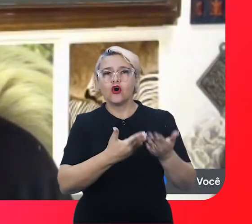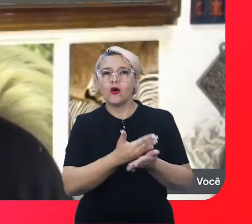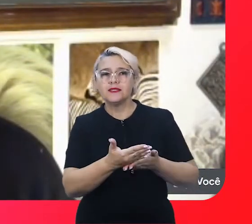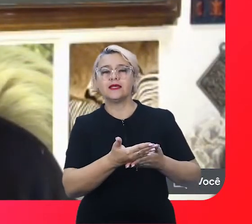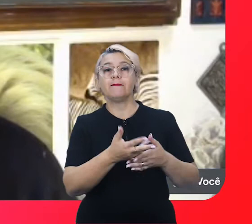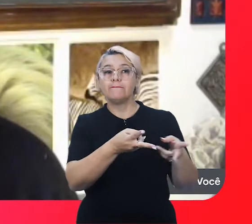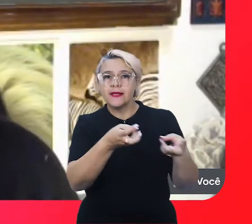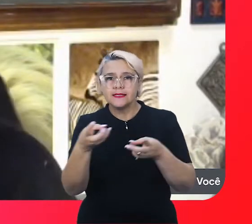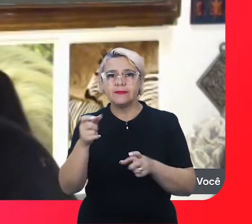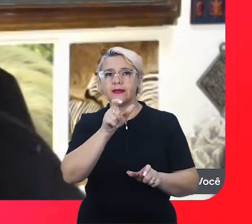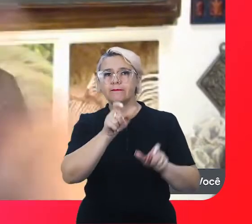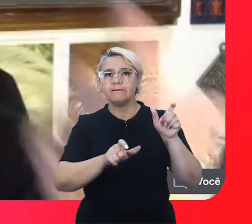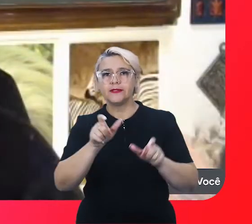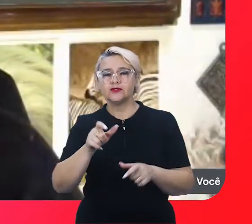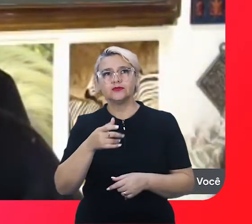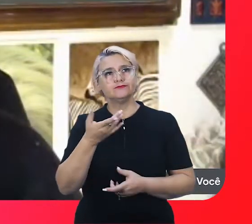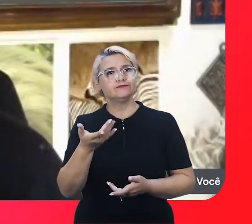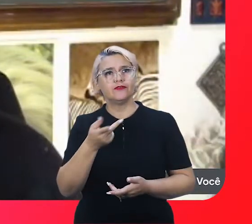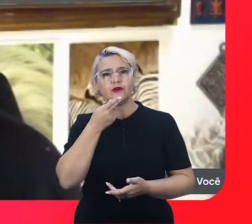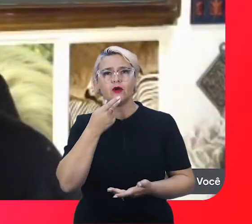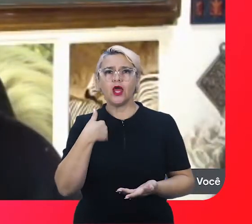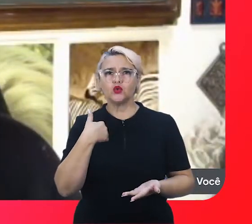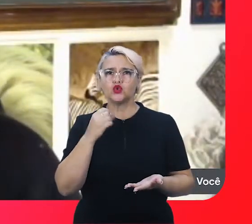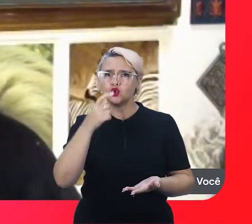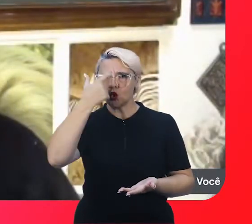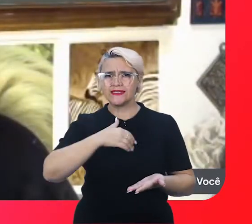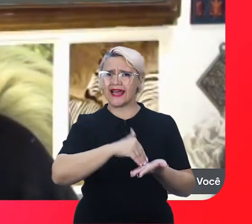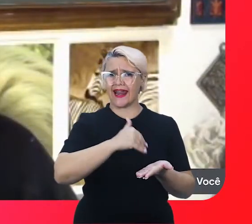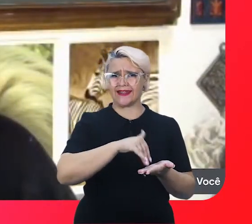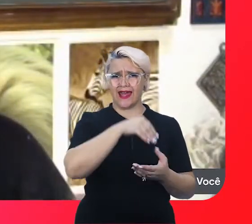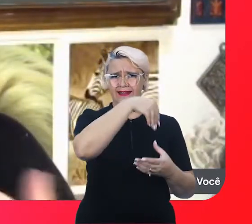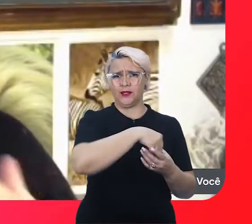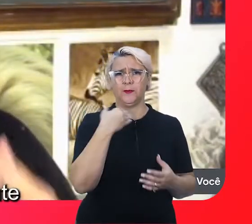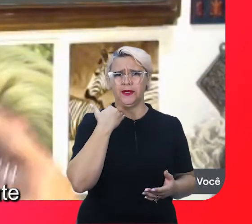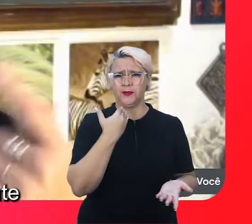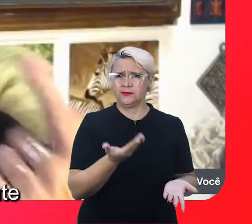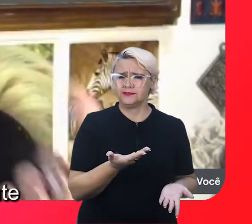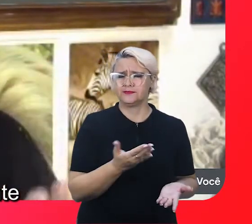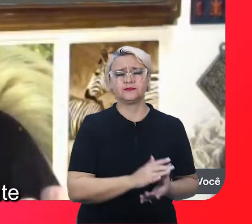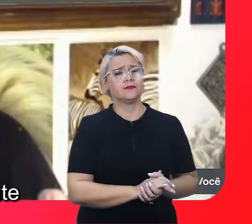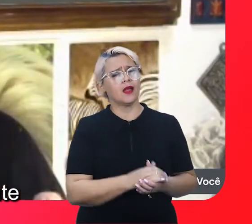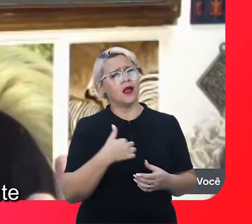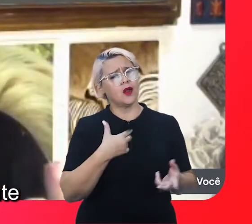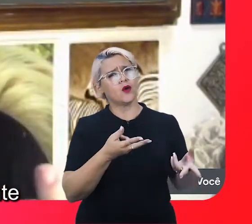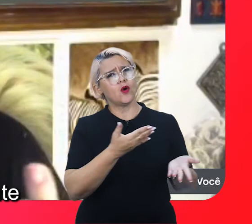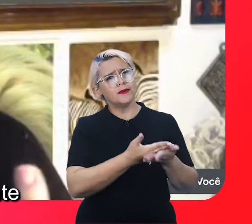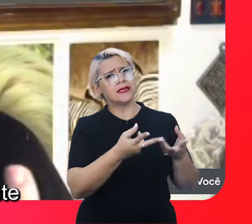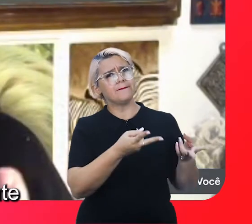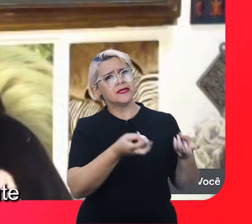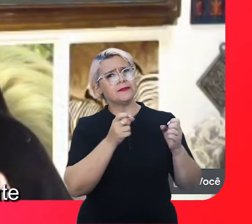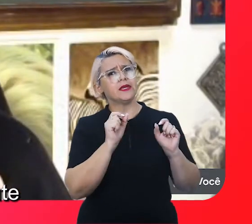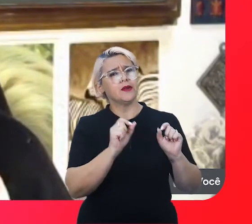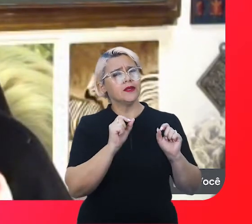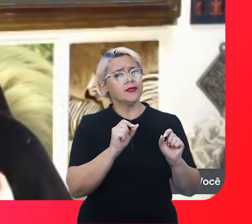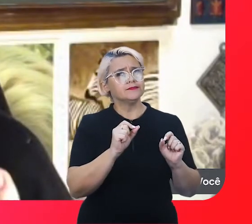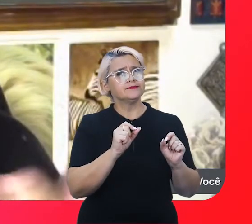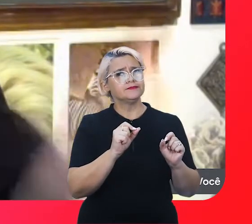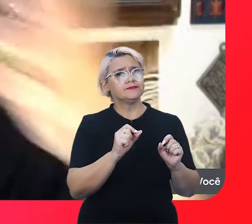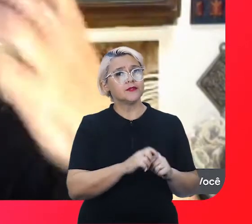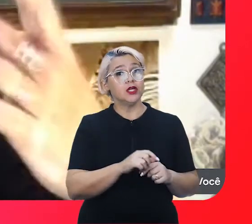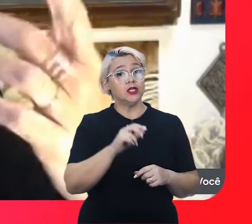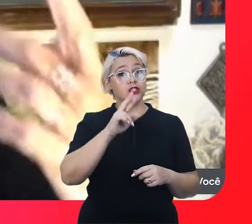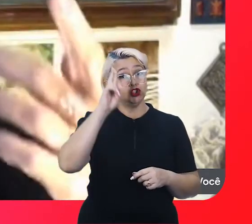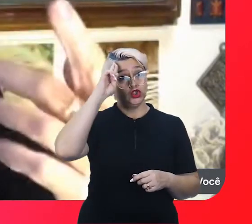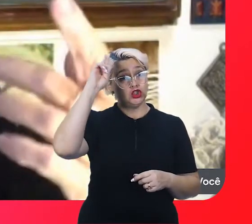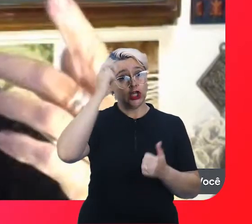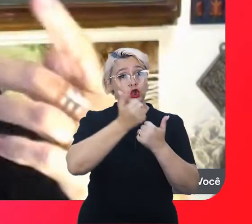as pessoas que... Eu virei uma secretária no BNDES. E eu comecei a perceber que, inicialmente, os